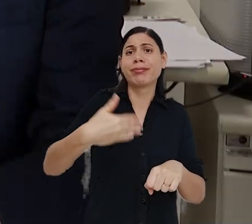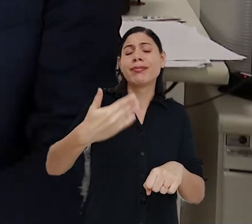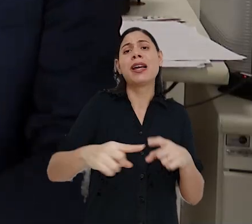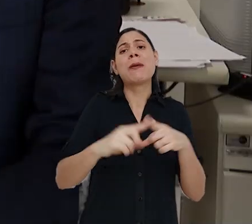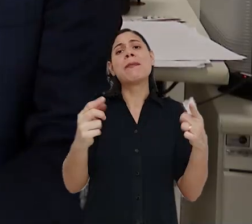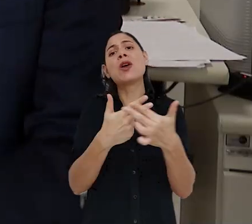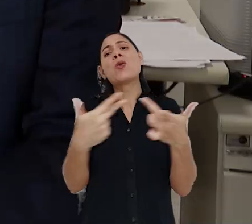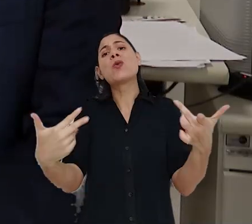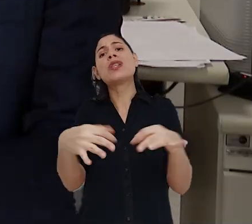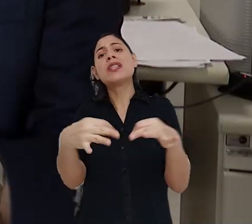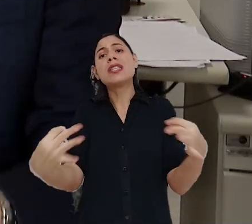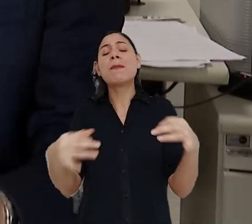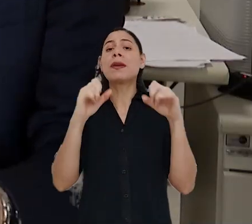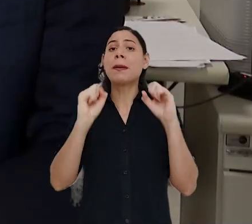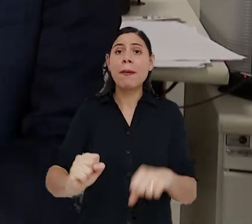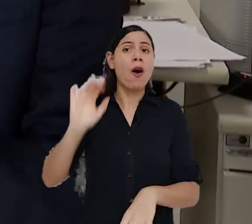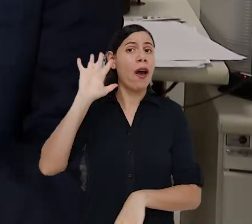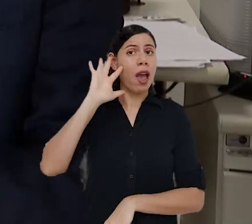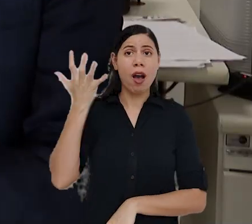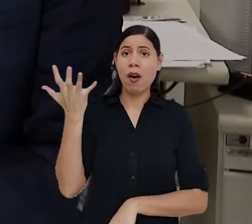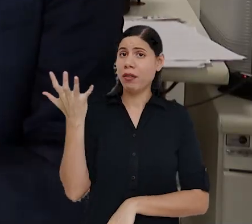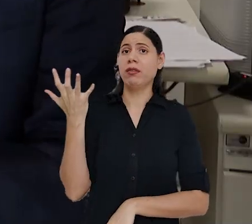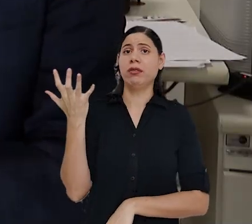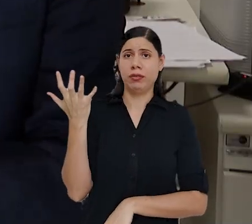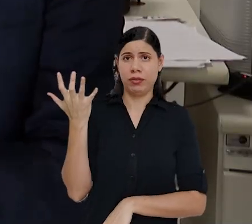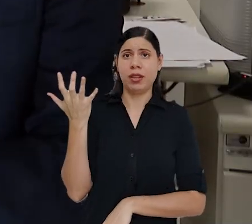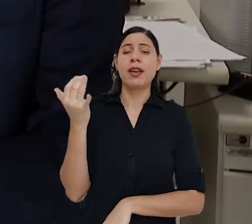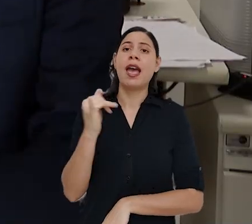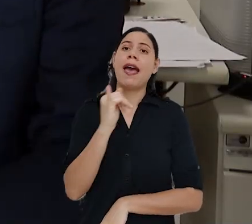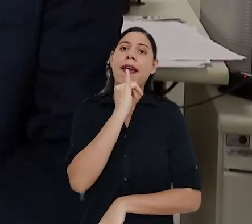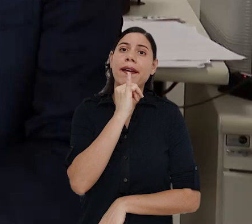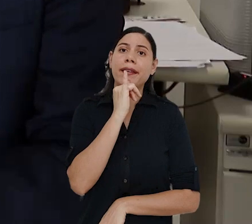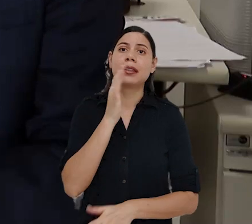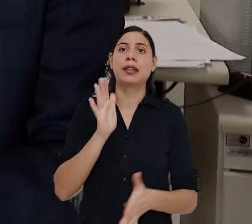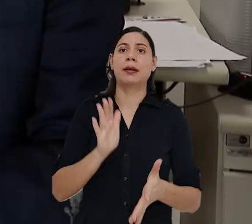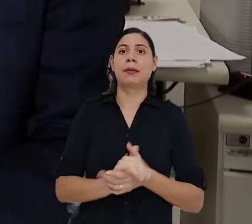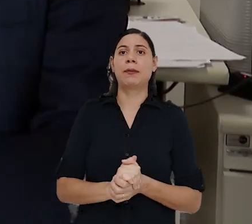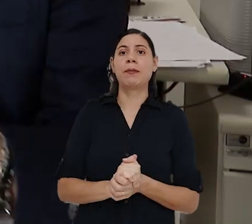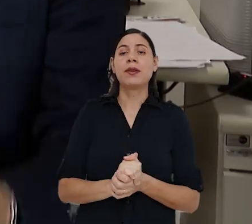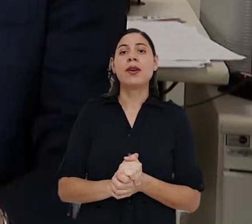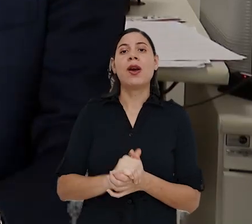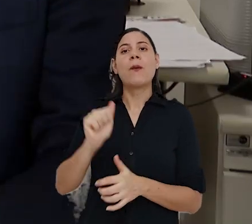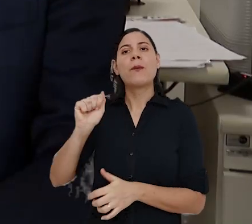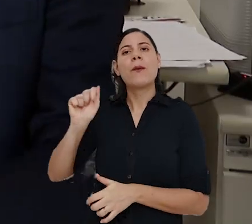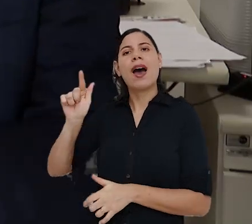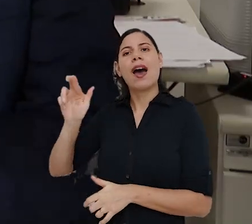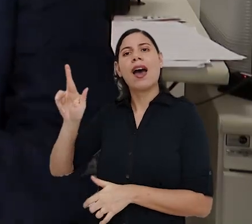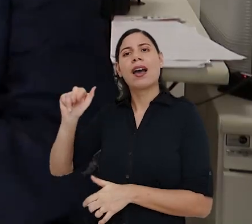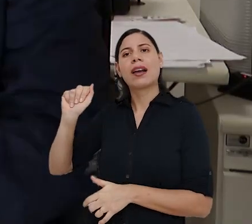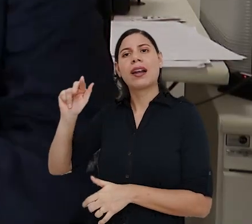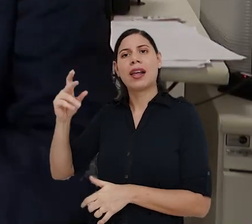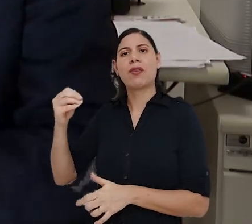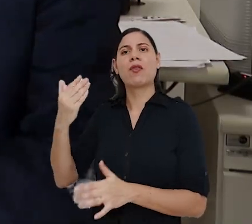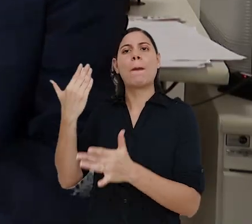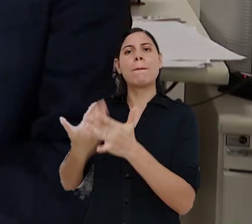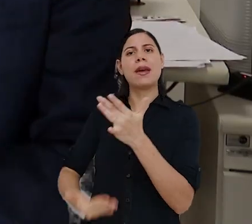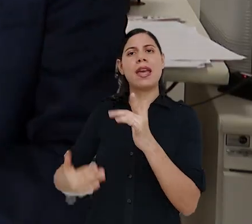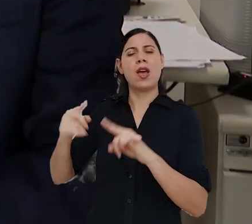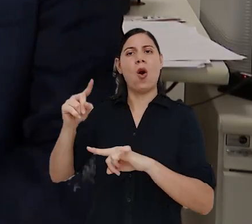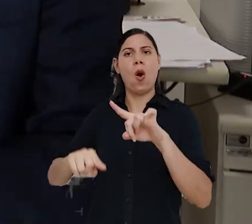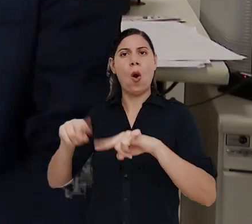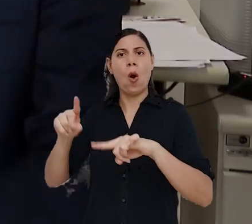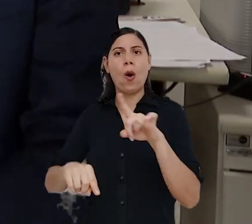são questões simples que poderiam já ser resolvidas, como, por exemplo, o agravo com perda de